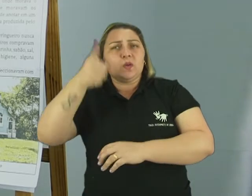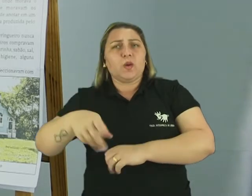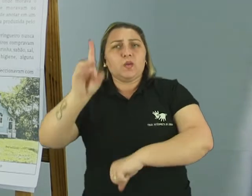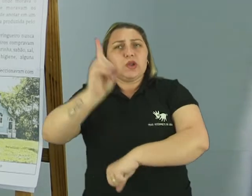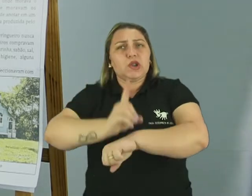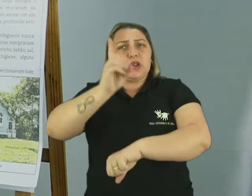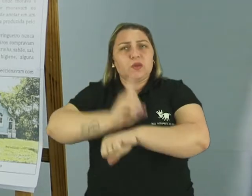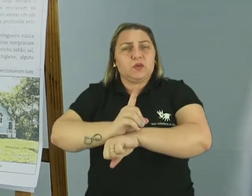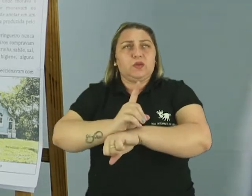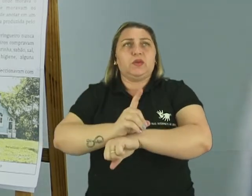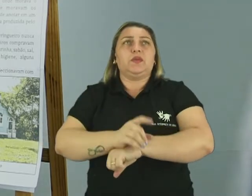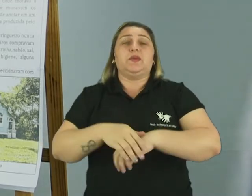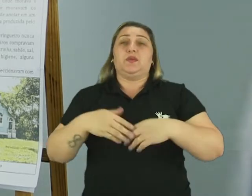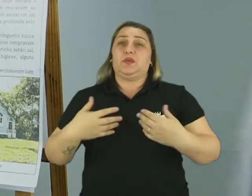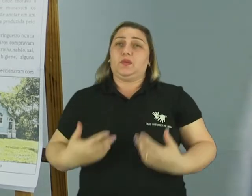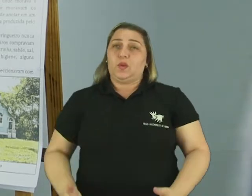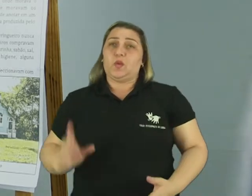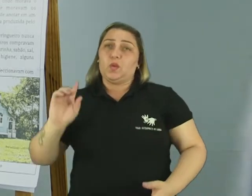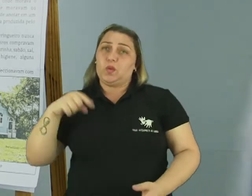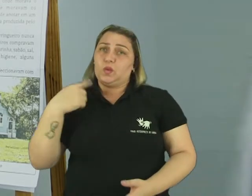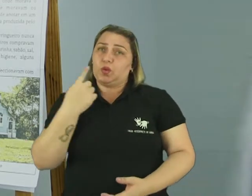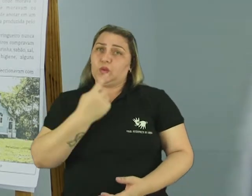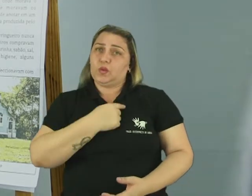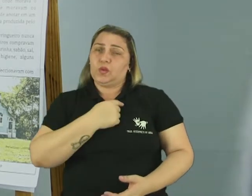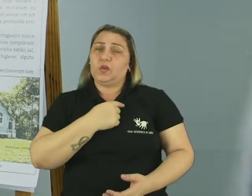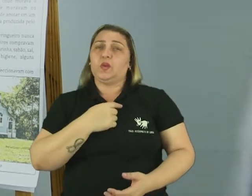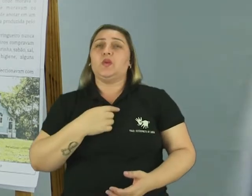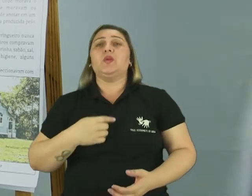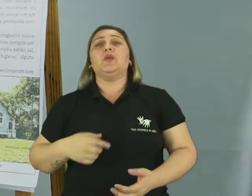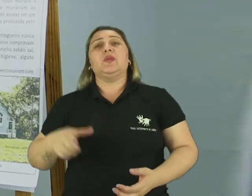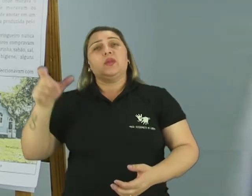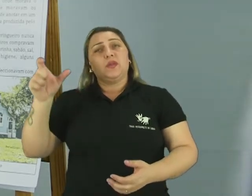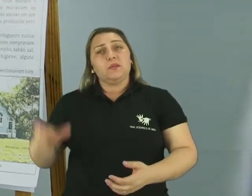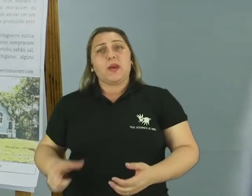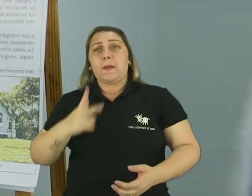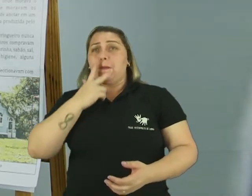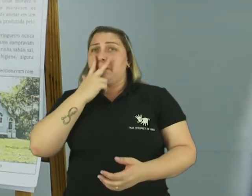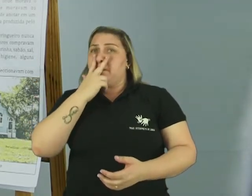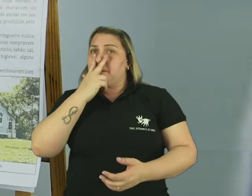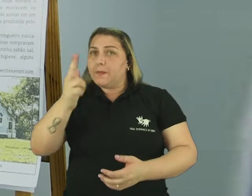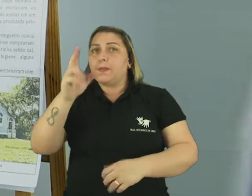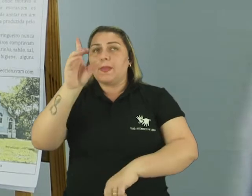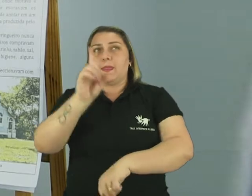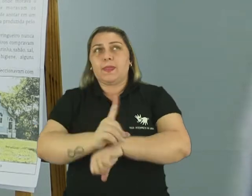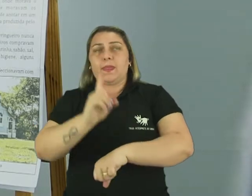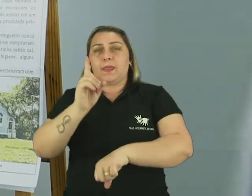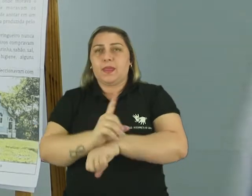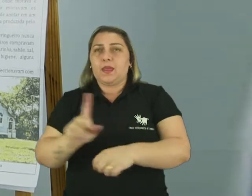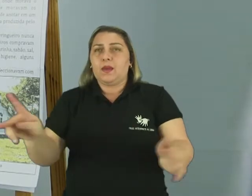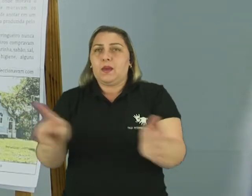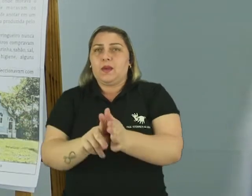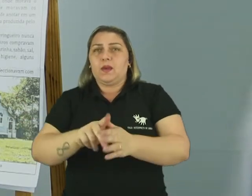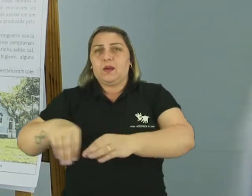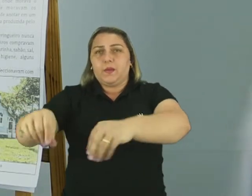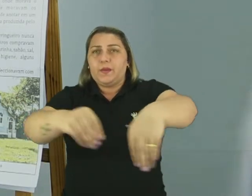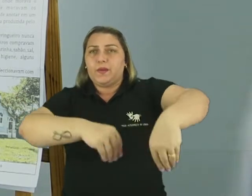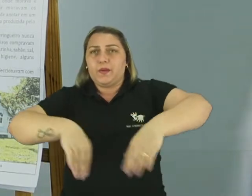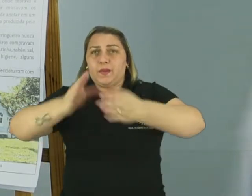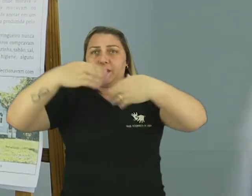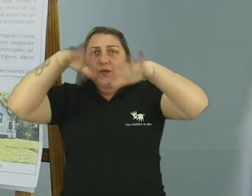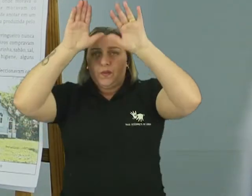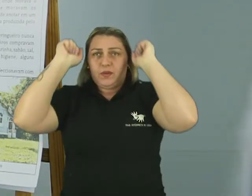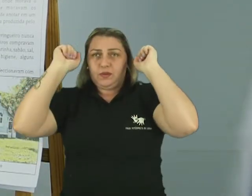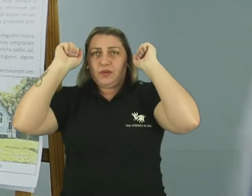é o diretor. Então, o nosso seringalista é como se fosse o diretor disso aqui tudo. Ele era o